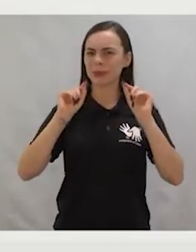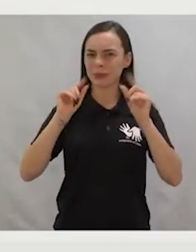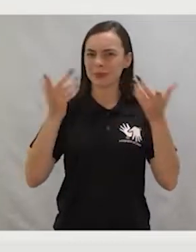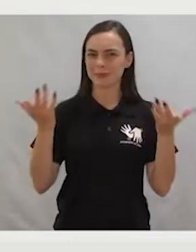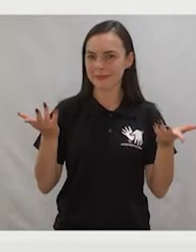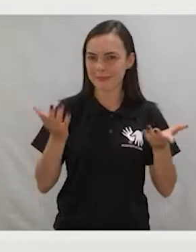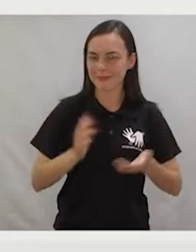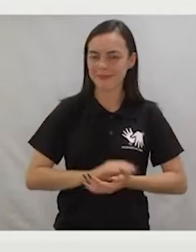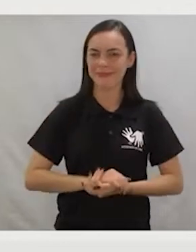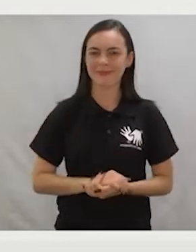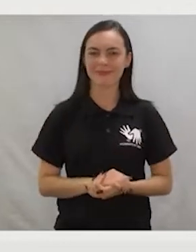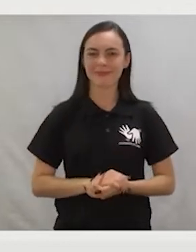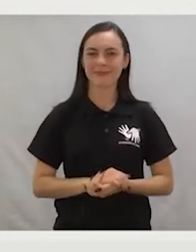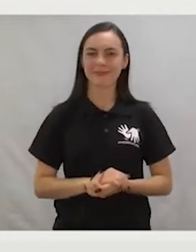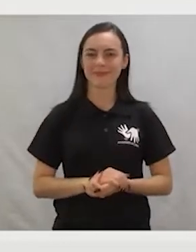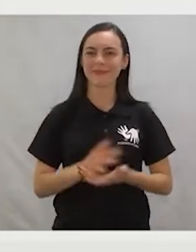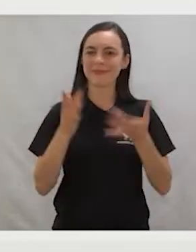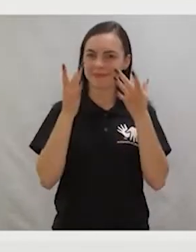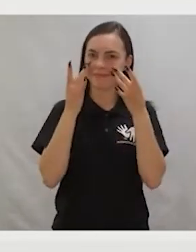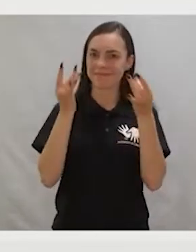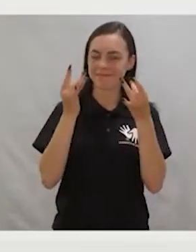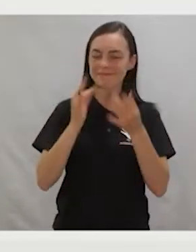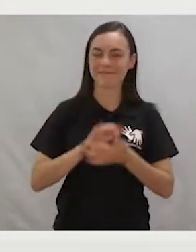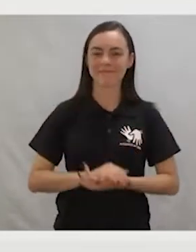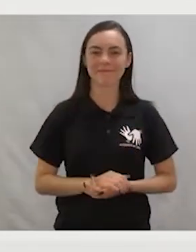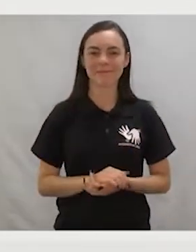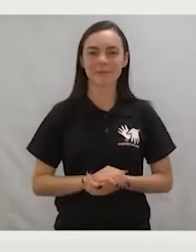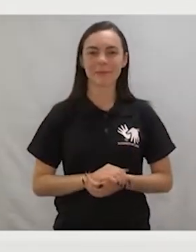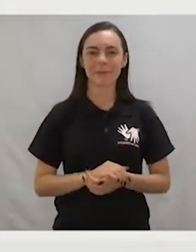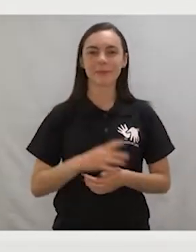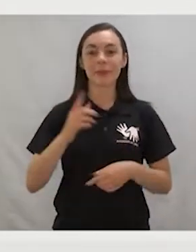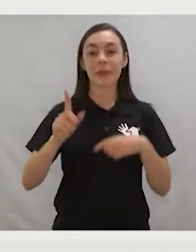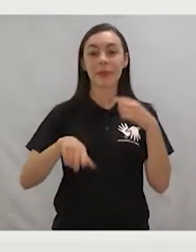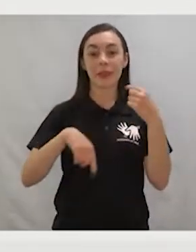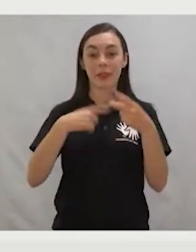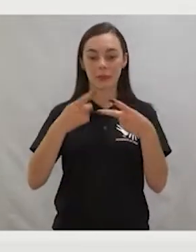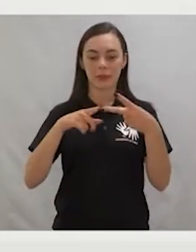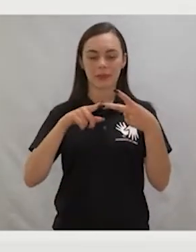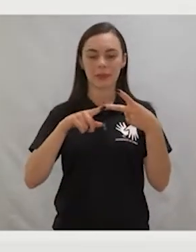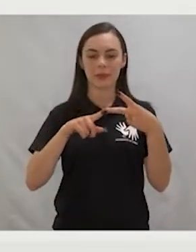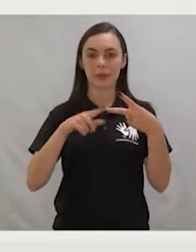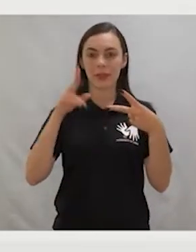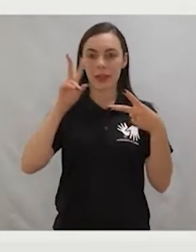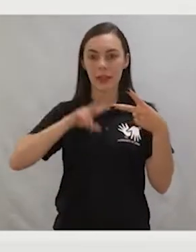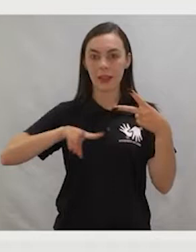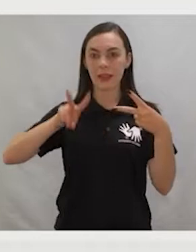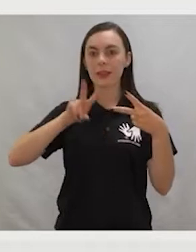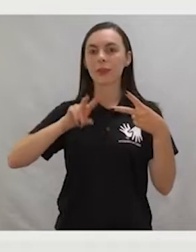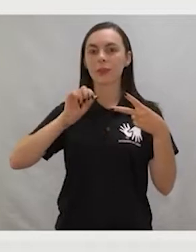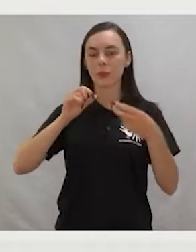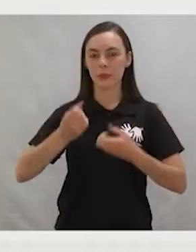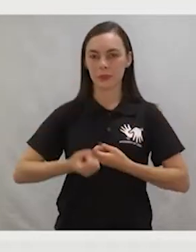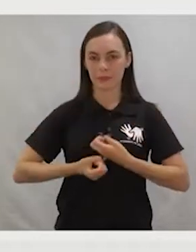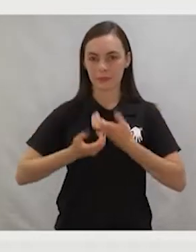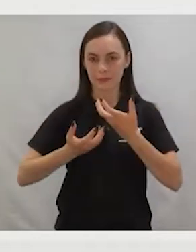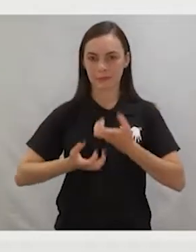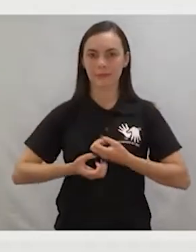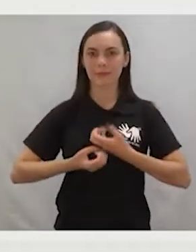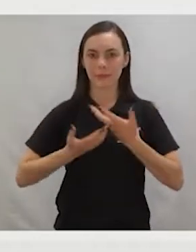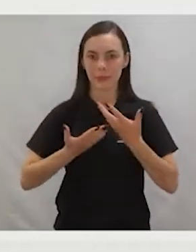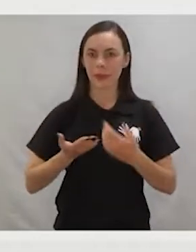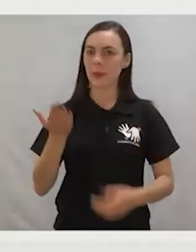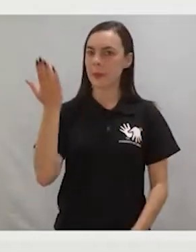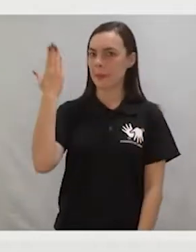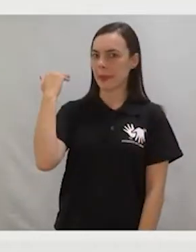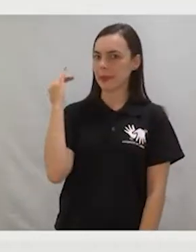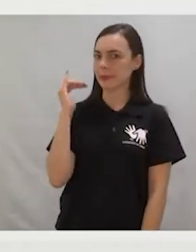o que será isso. Prestem bem atenção. Depois nós teremos a leitura de uma poesia, na outra aula